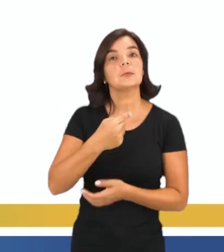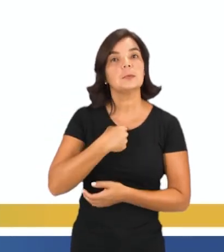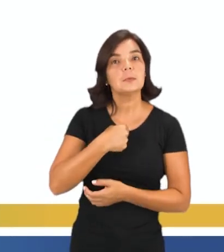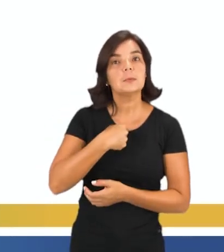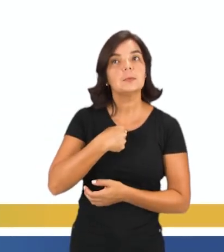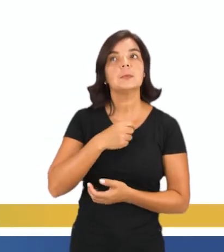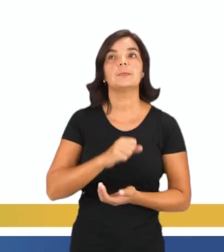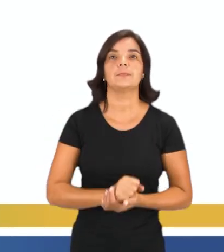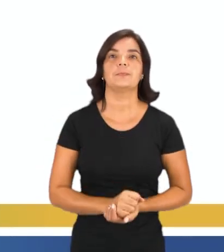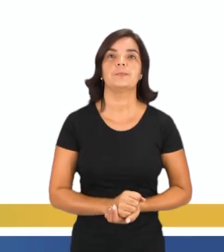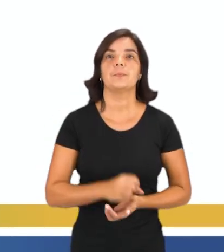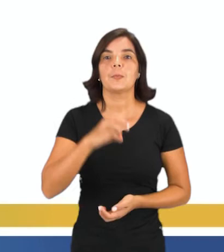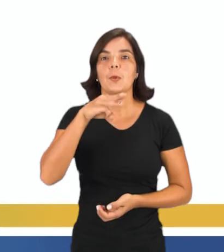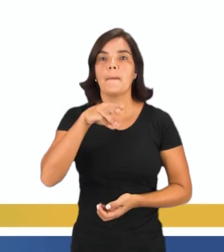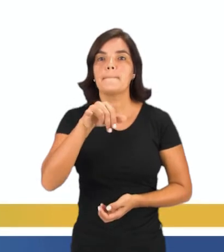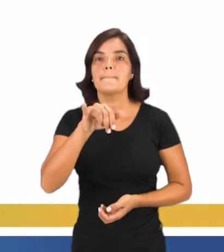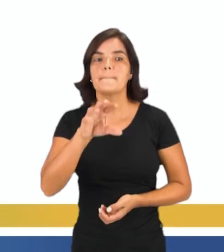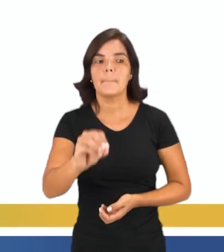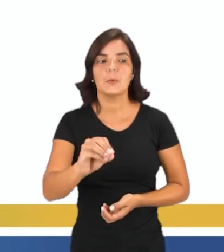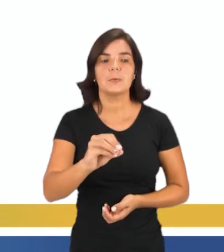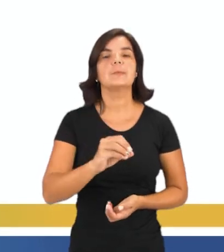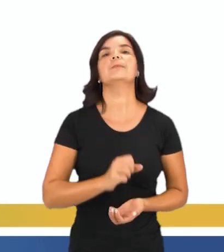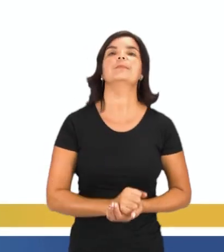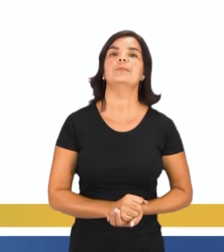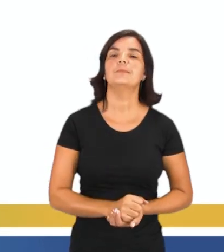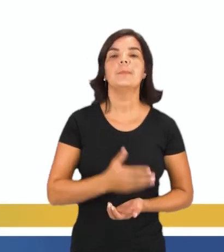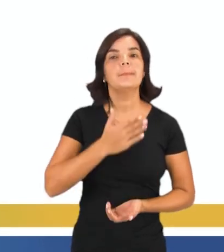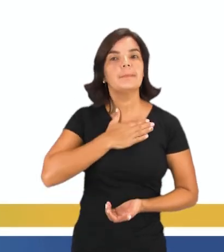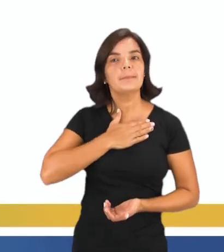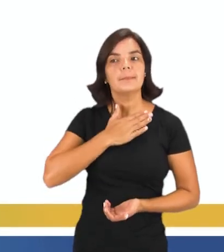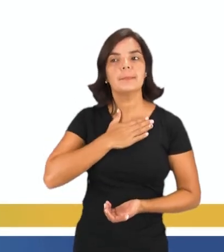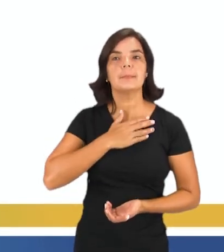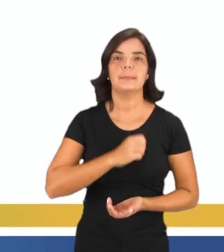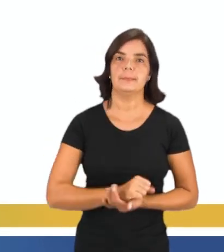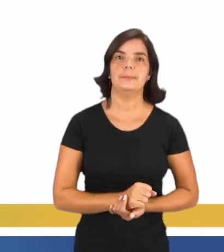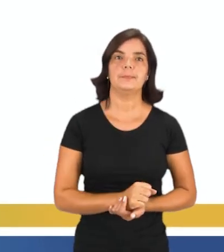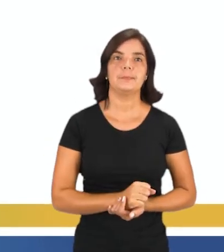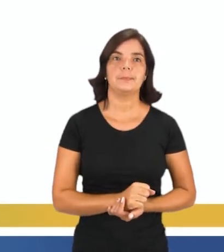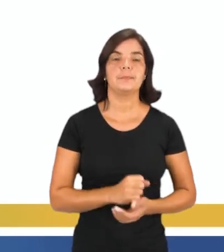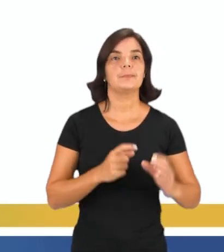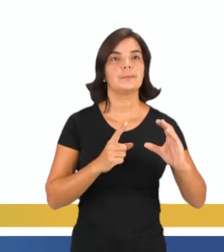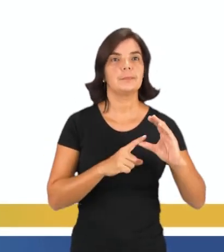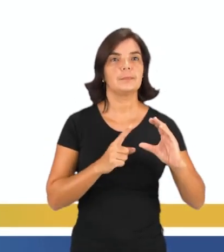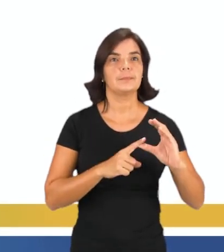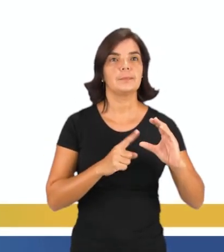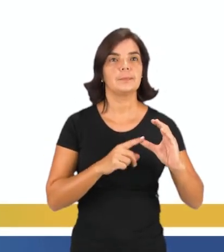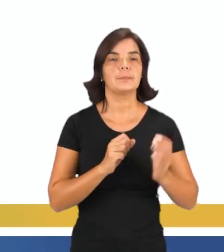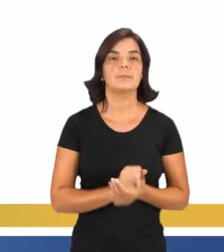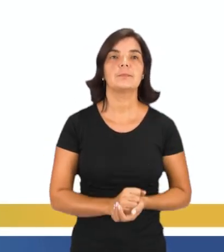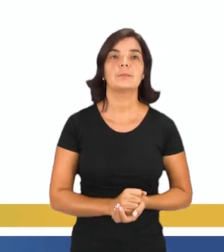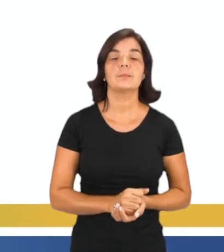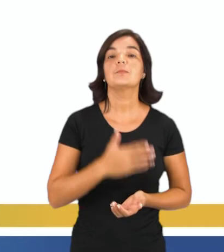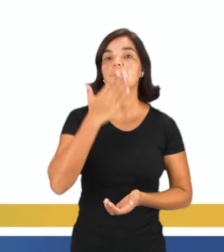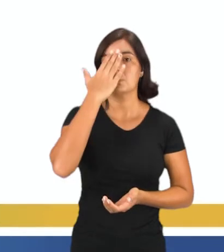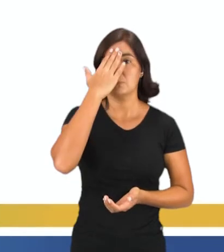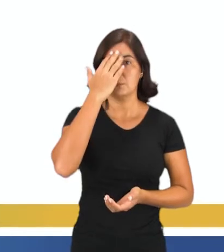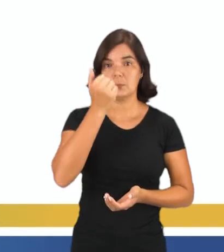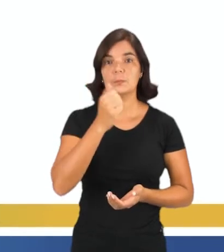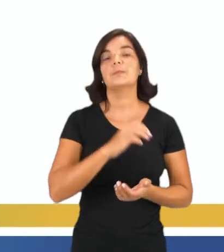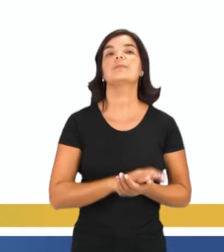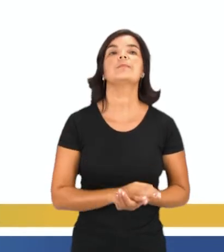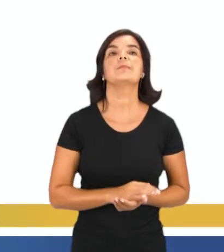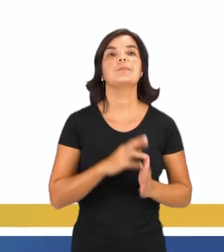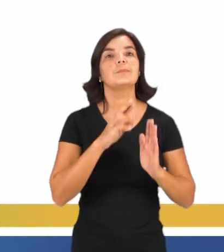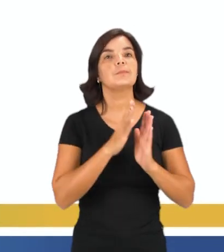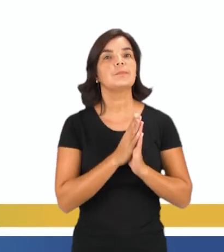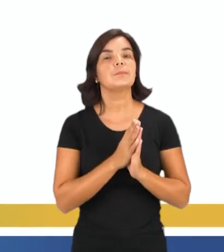es mío, é meu o cachorrinho. Letra C. Sabes se os regalos que estão